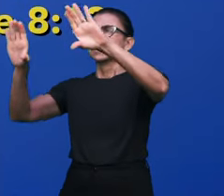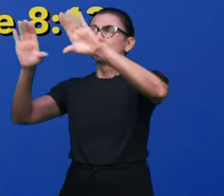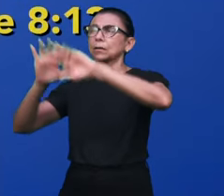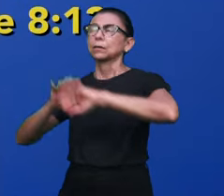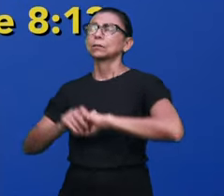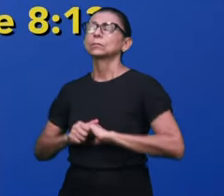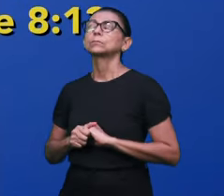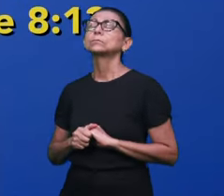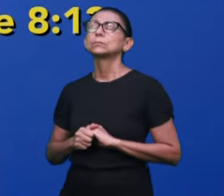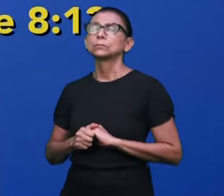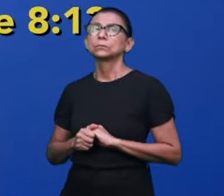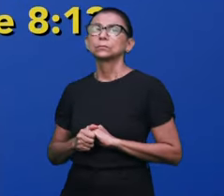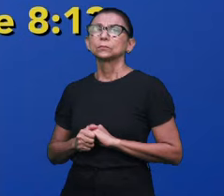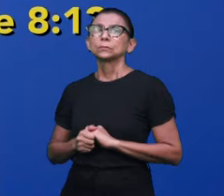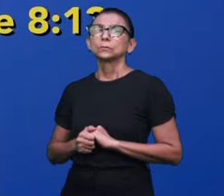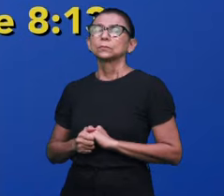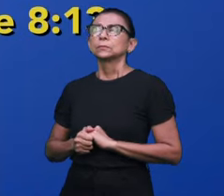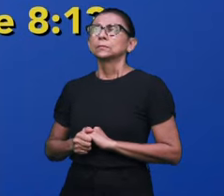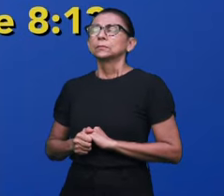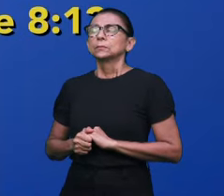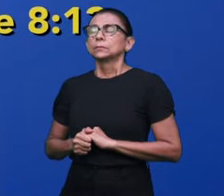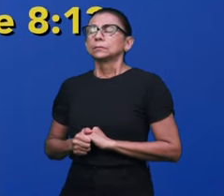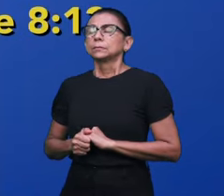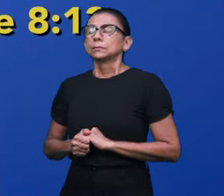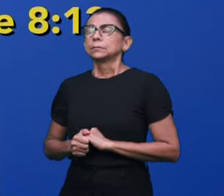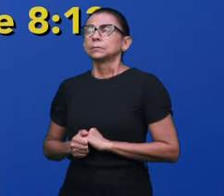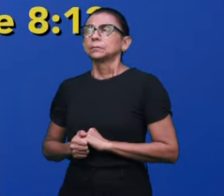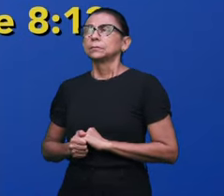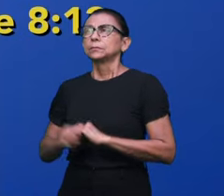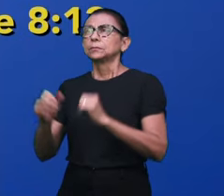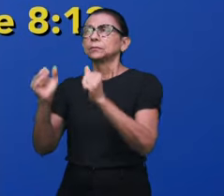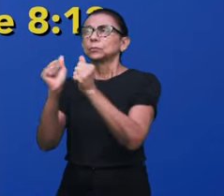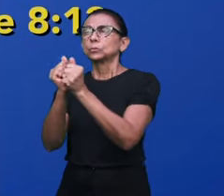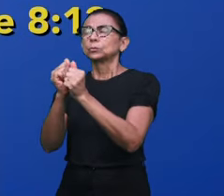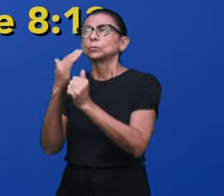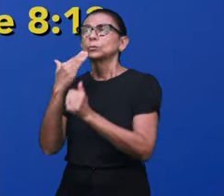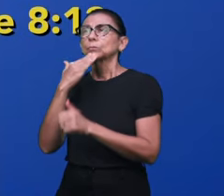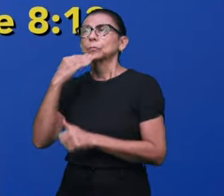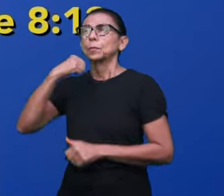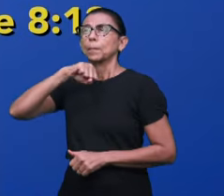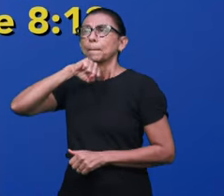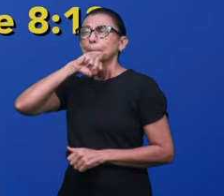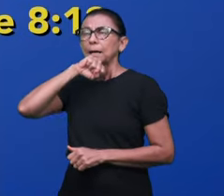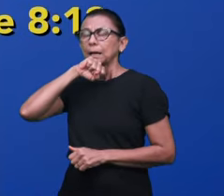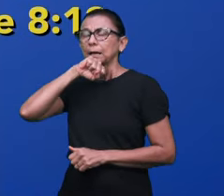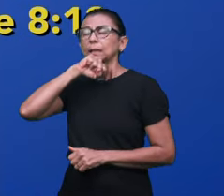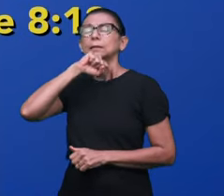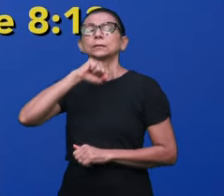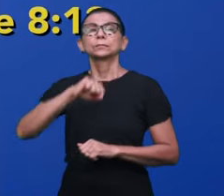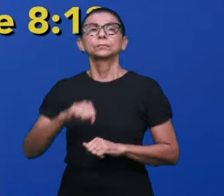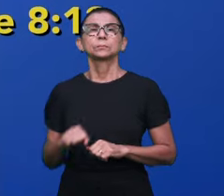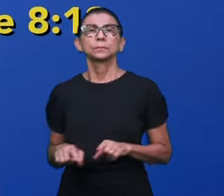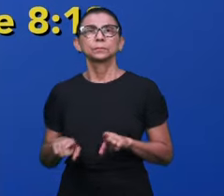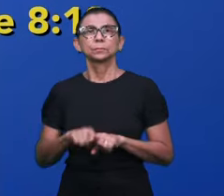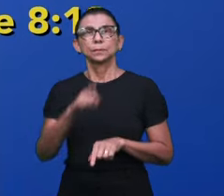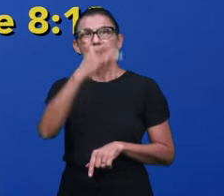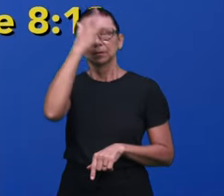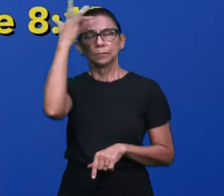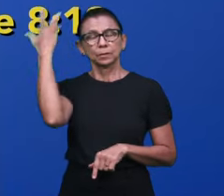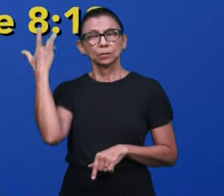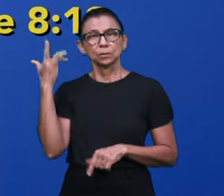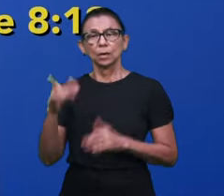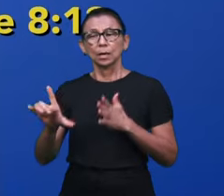nas moradas que o Pai foi preparar e aceitou o projeto de salvação através de Jesus Cristo.